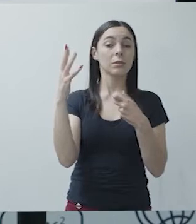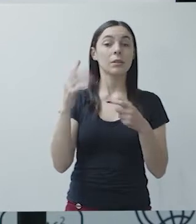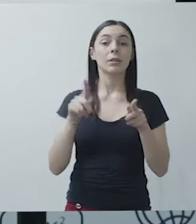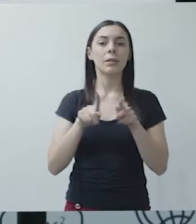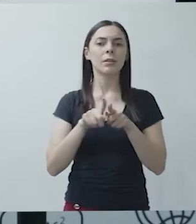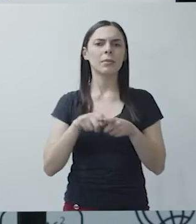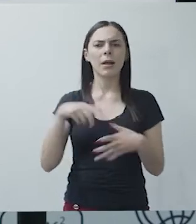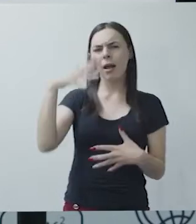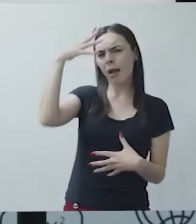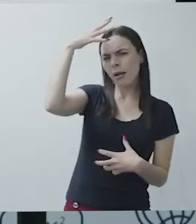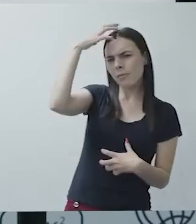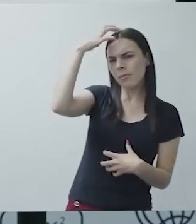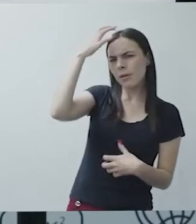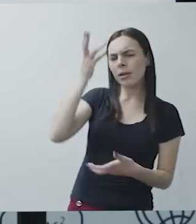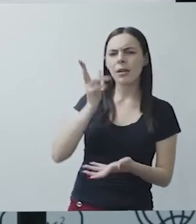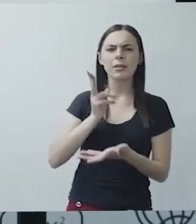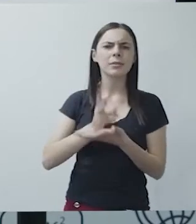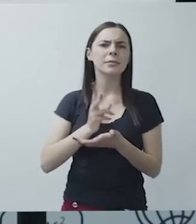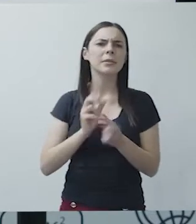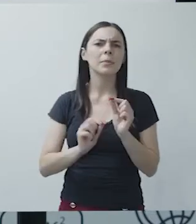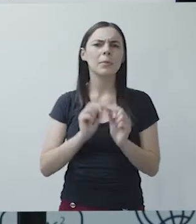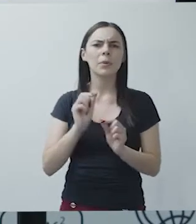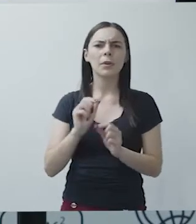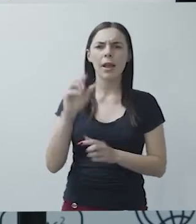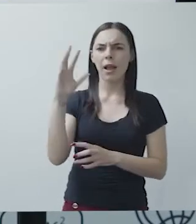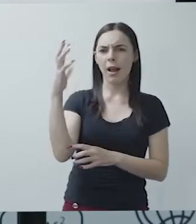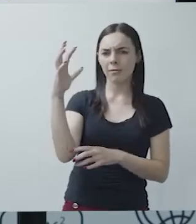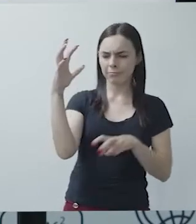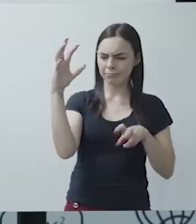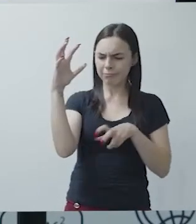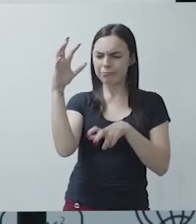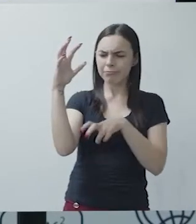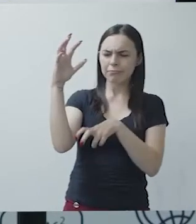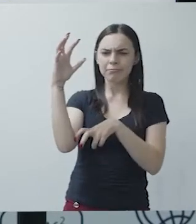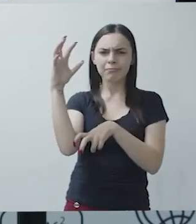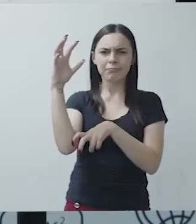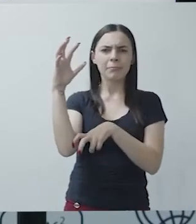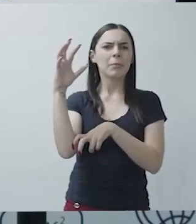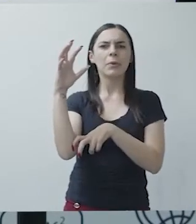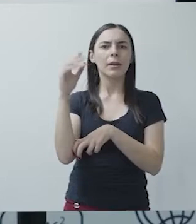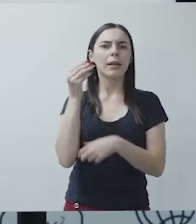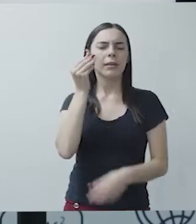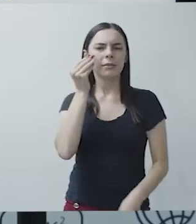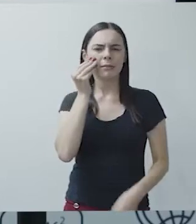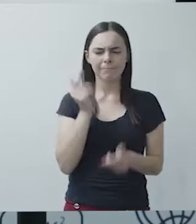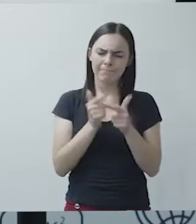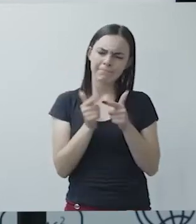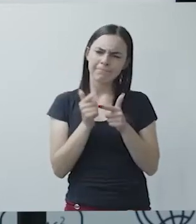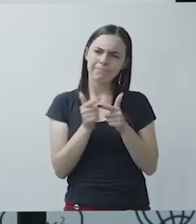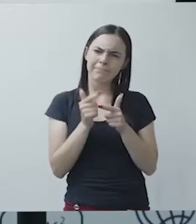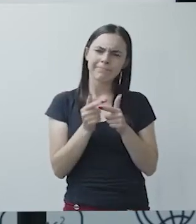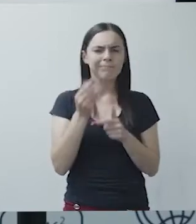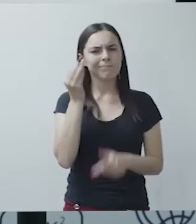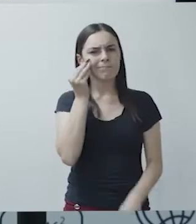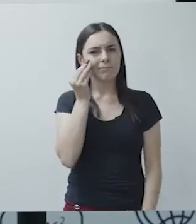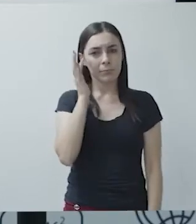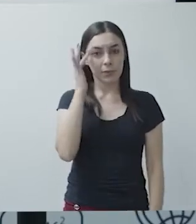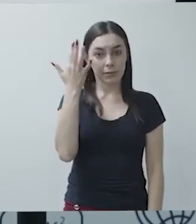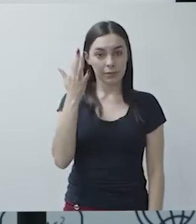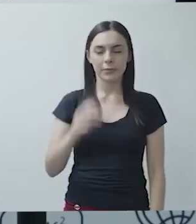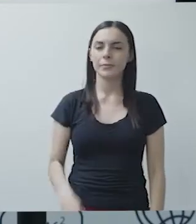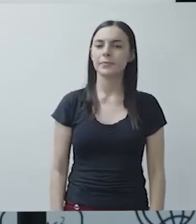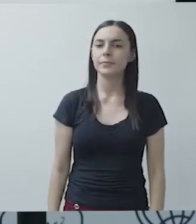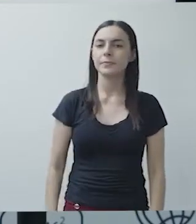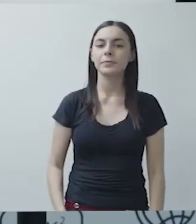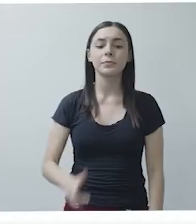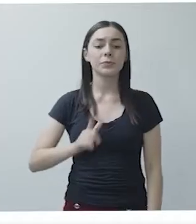os macacos sempre se reuniam embaixo dessa árvore para resolver os problemas que tinham, né? Então